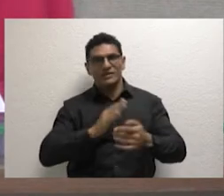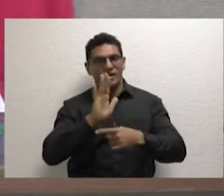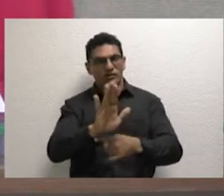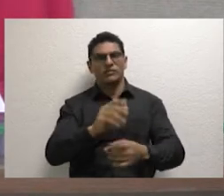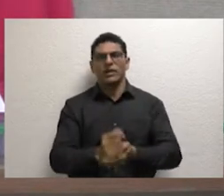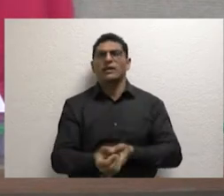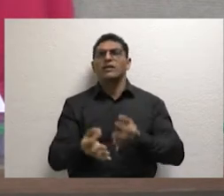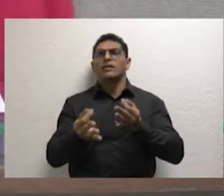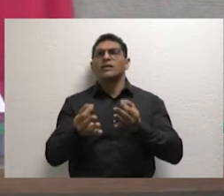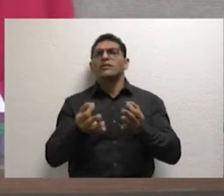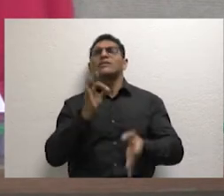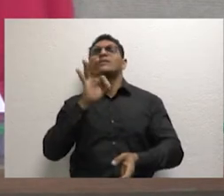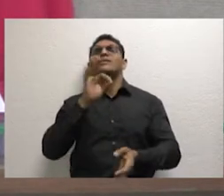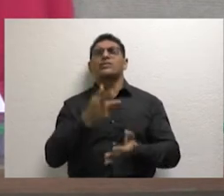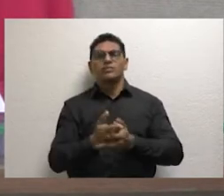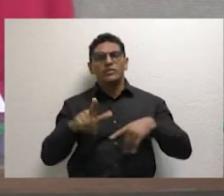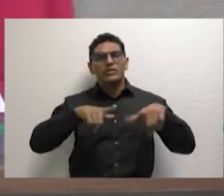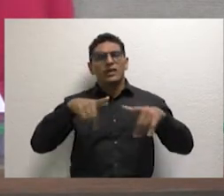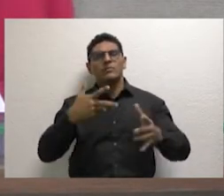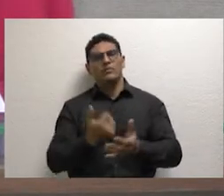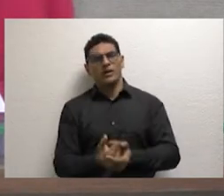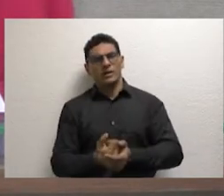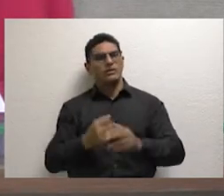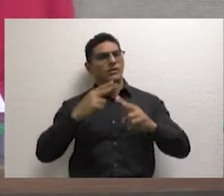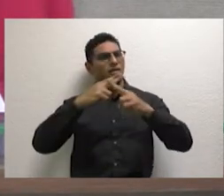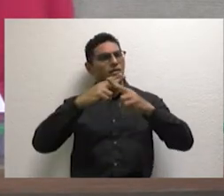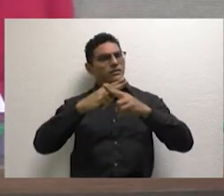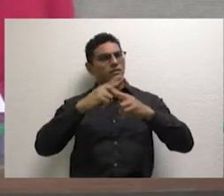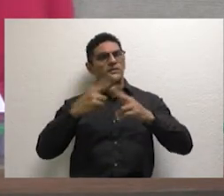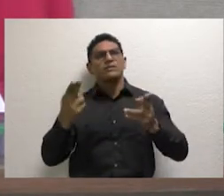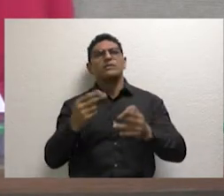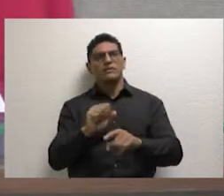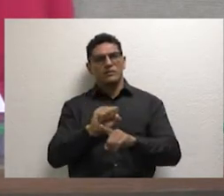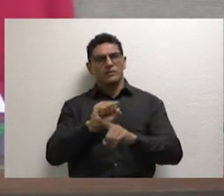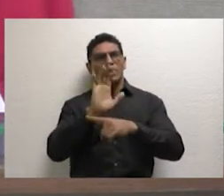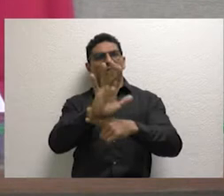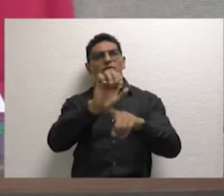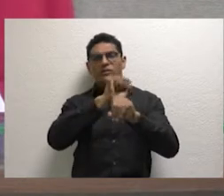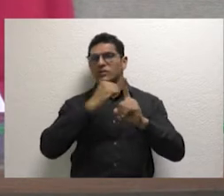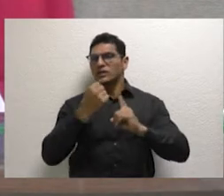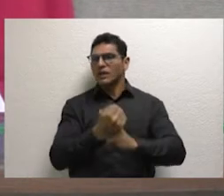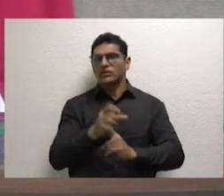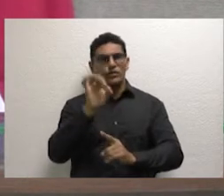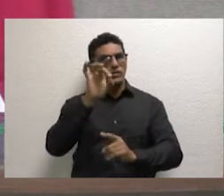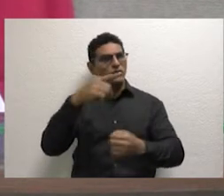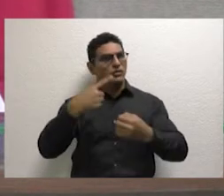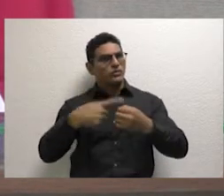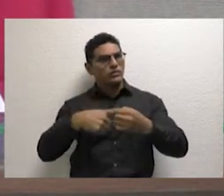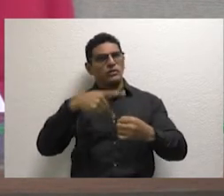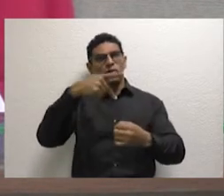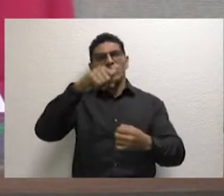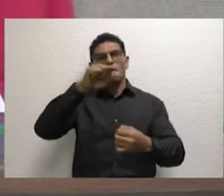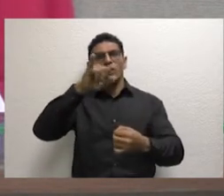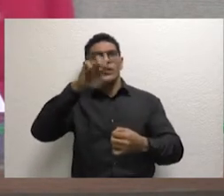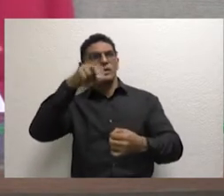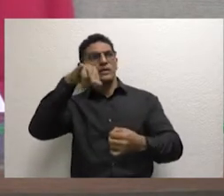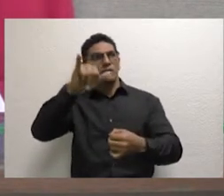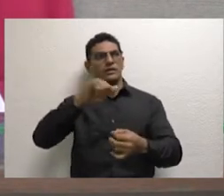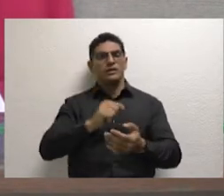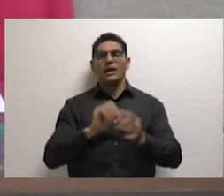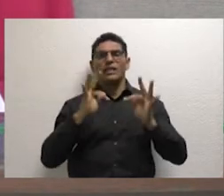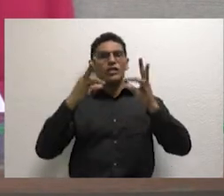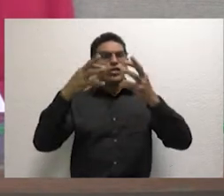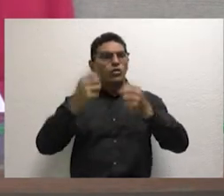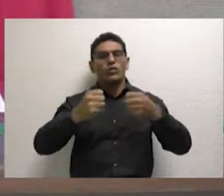serviço é esse que a Caixa Econômica presta para a sociedade. E não é só no município de Pauini. Em todos os municípios tem